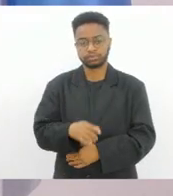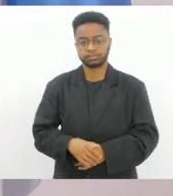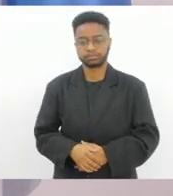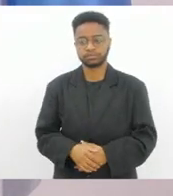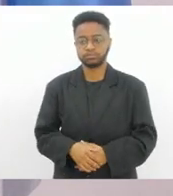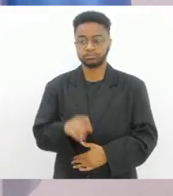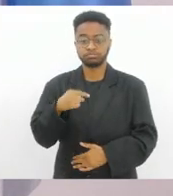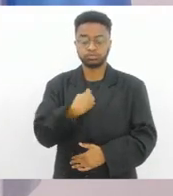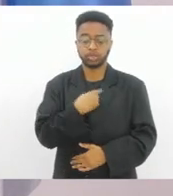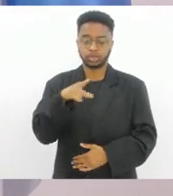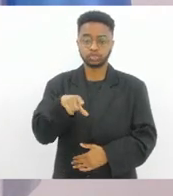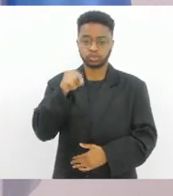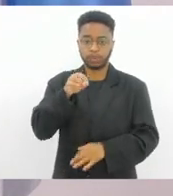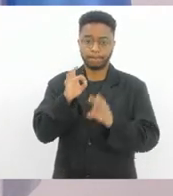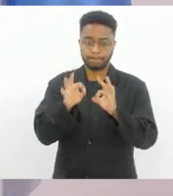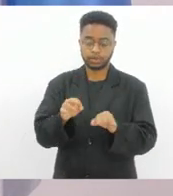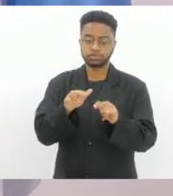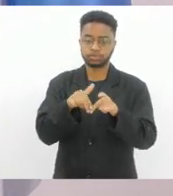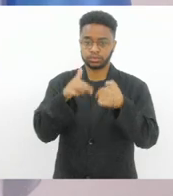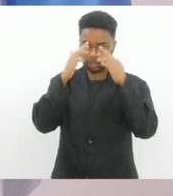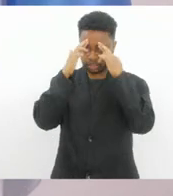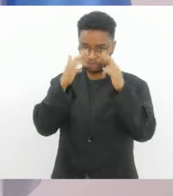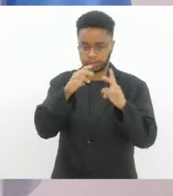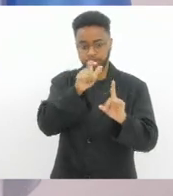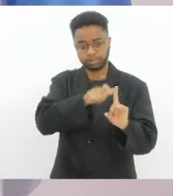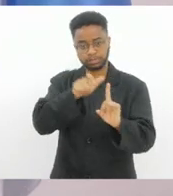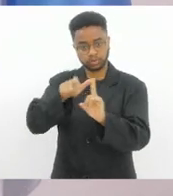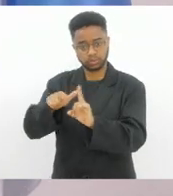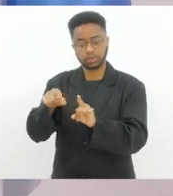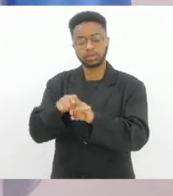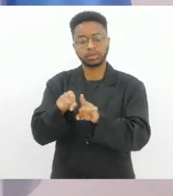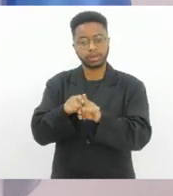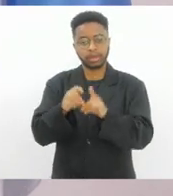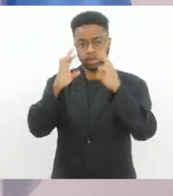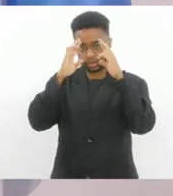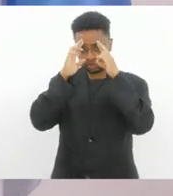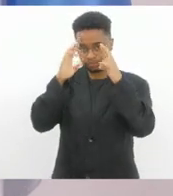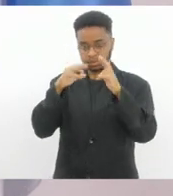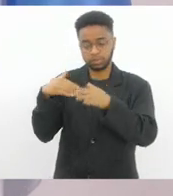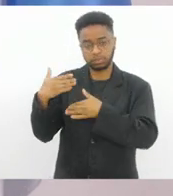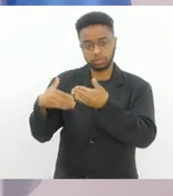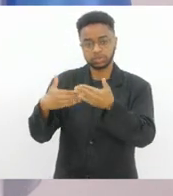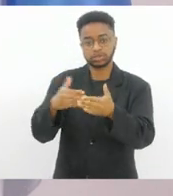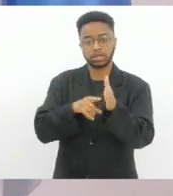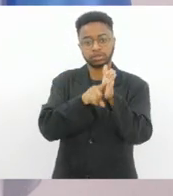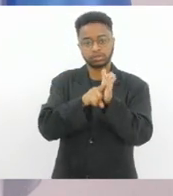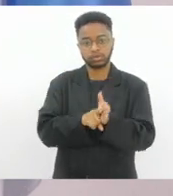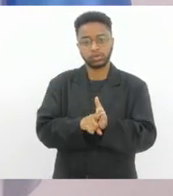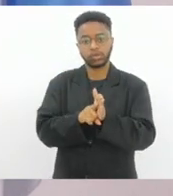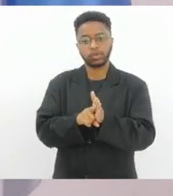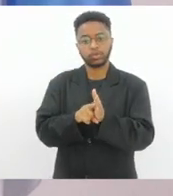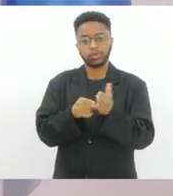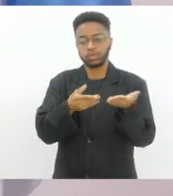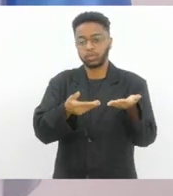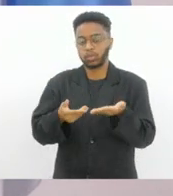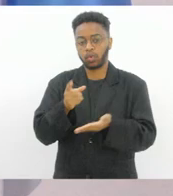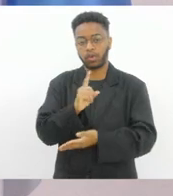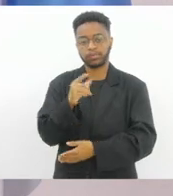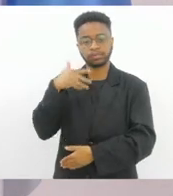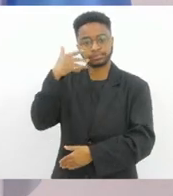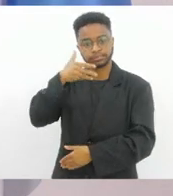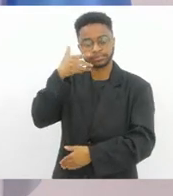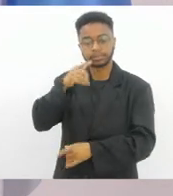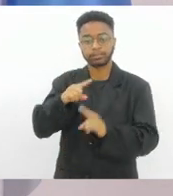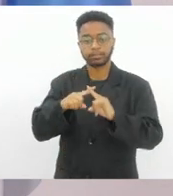optamos mesmo, em respeito à vítima, em respeito ao processo investigatório, que elas não falassem aqui. Mas só para dizer